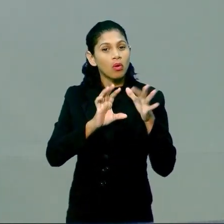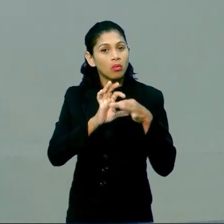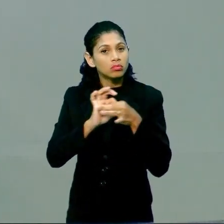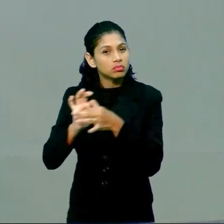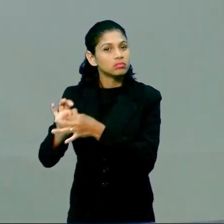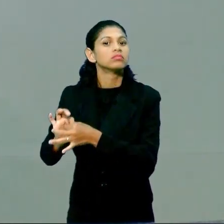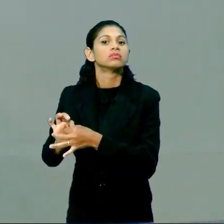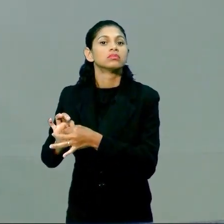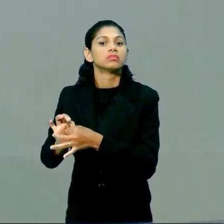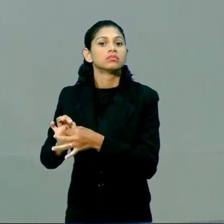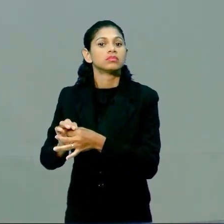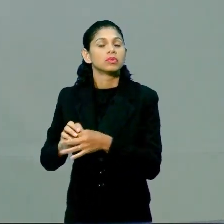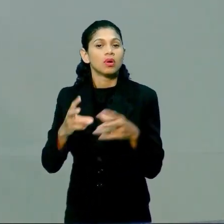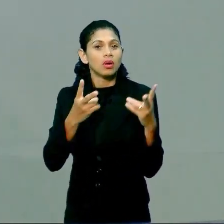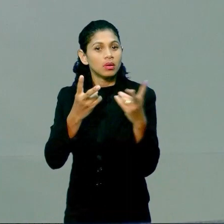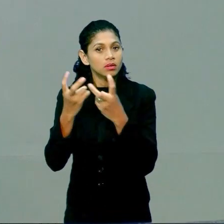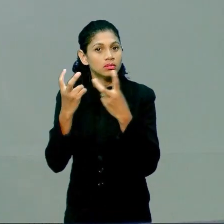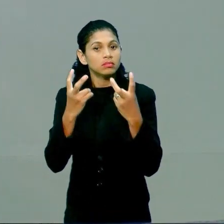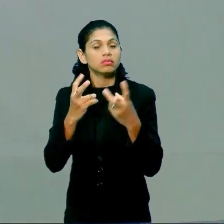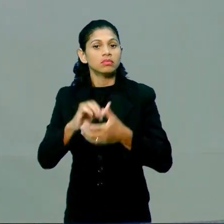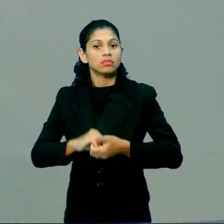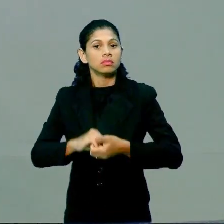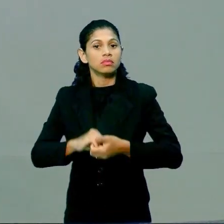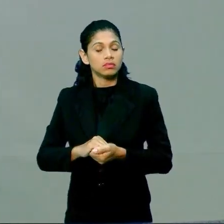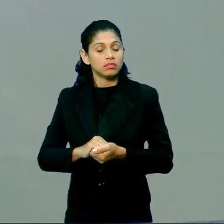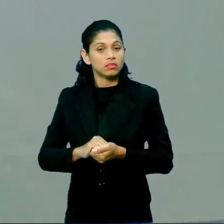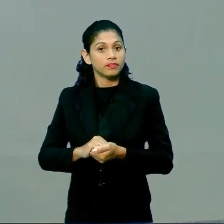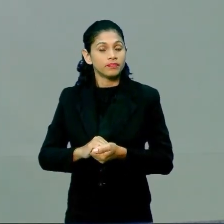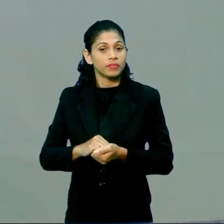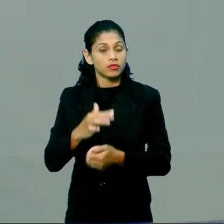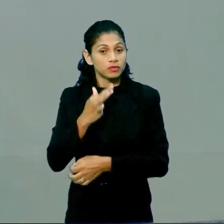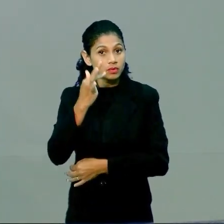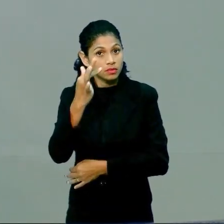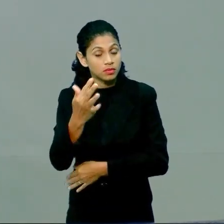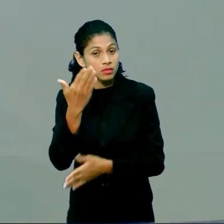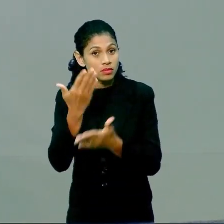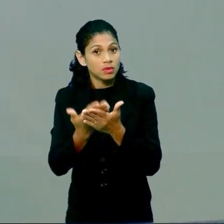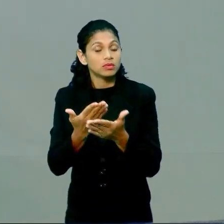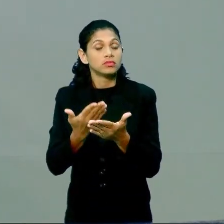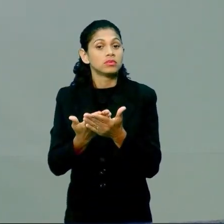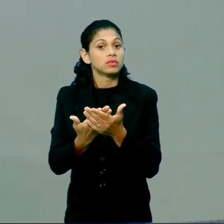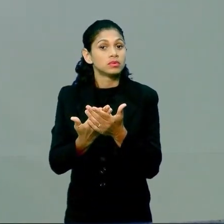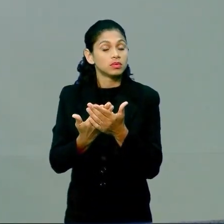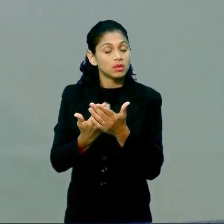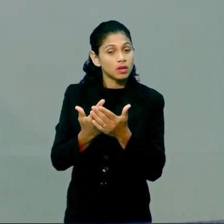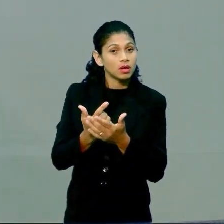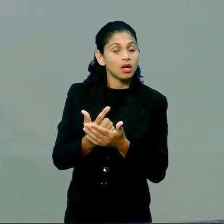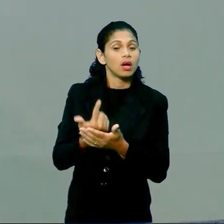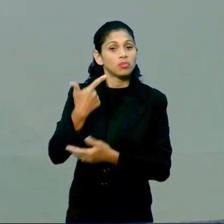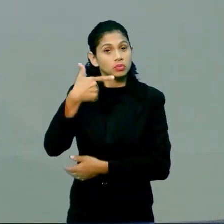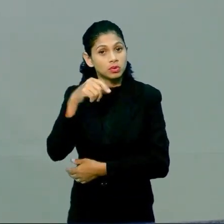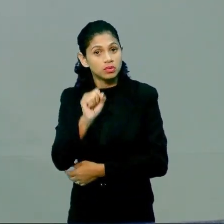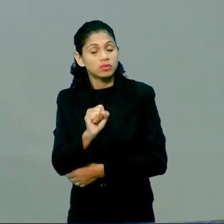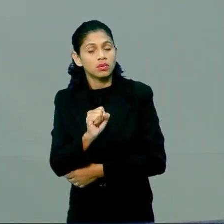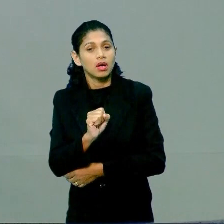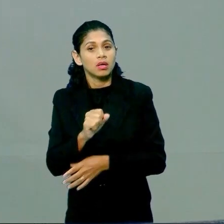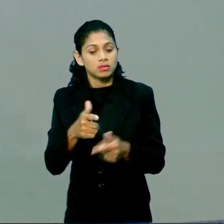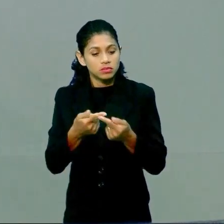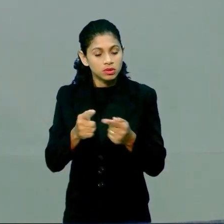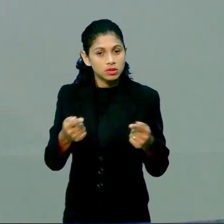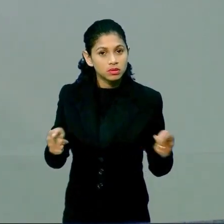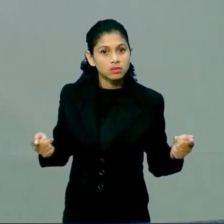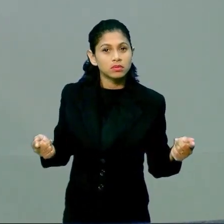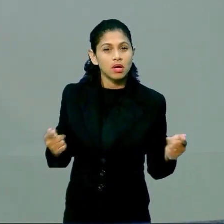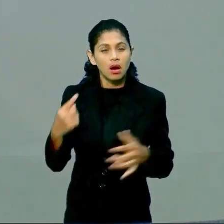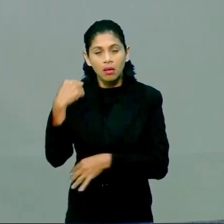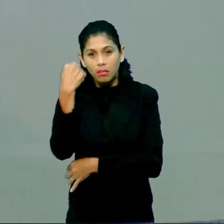sinônimos Observe aí mais na frente a gente vai estudar sinonimia né E vai ter muito disso ah Professor a gramática espanhola ela me diz que